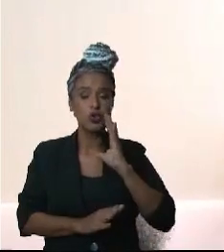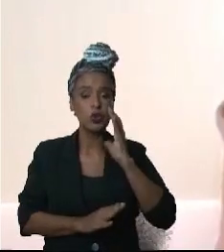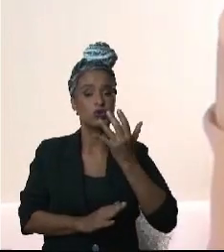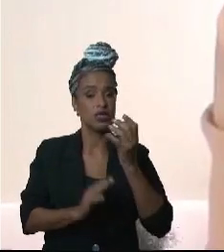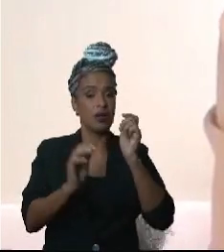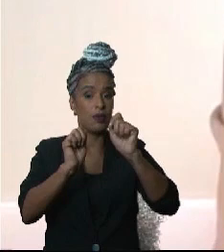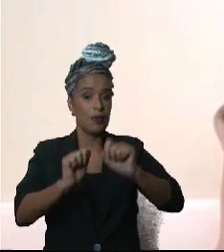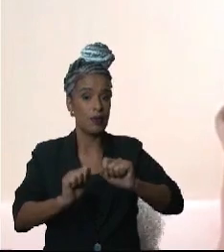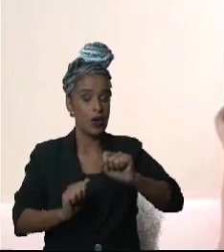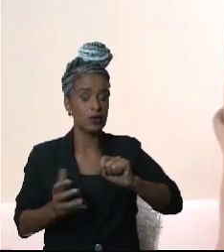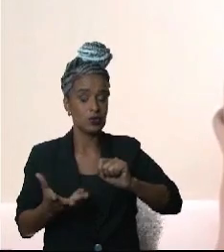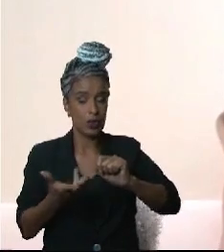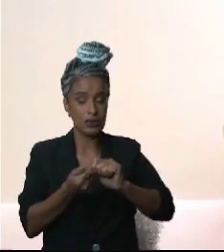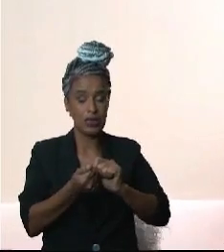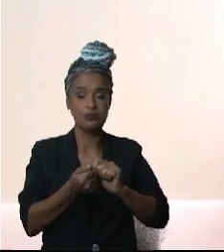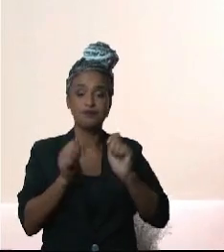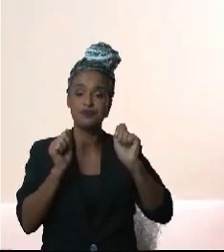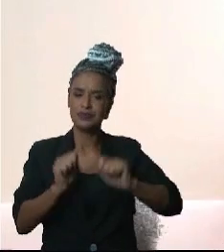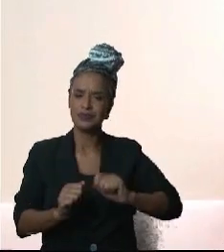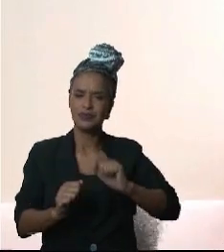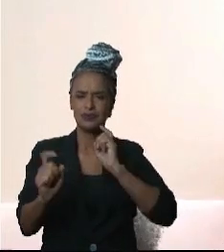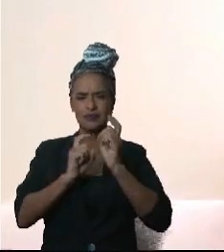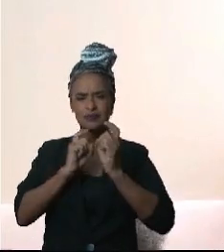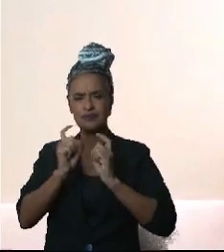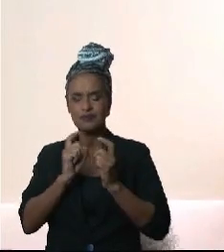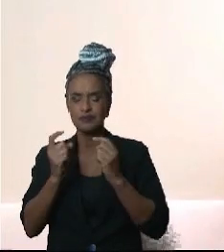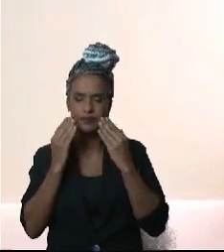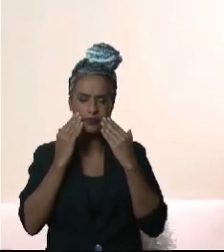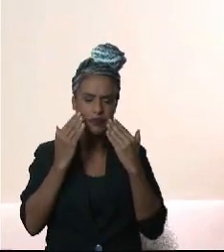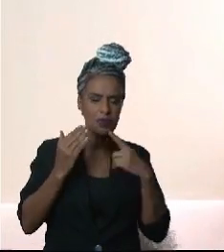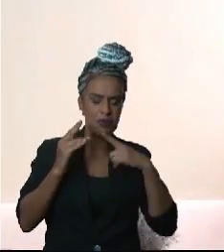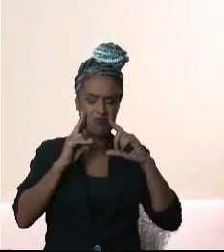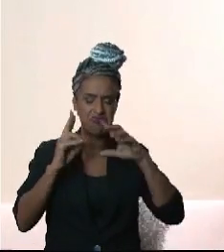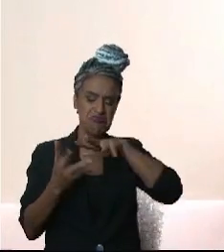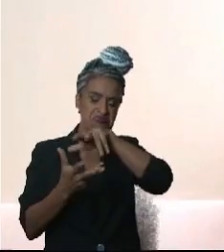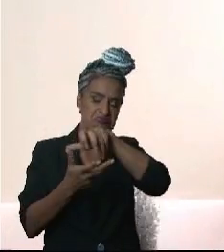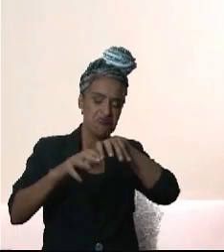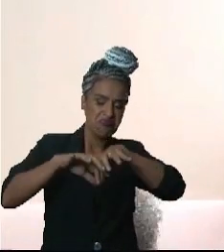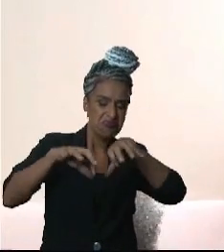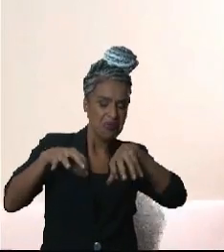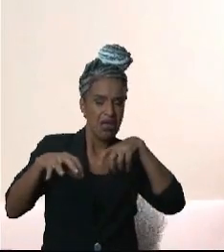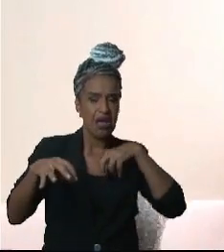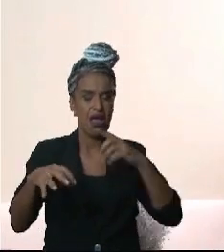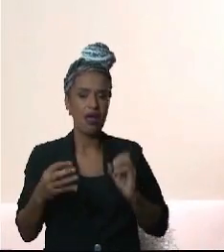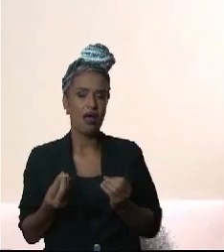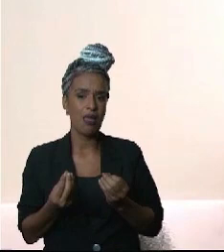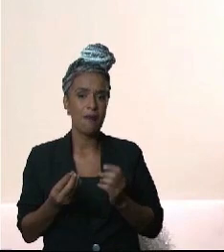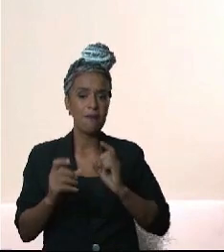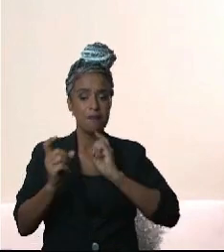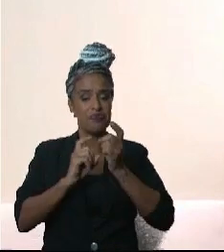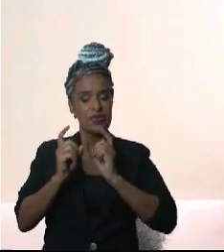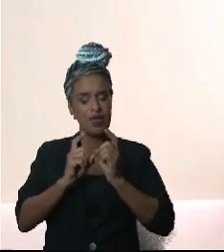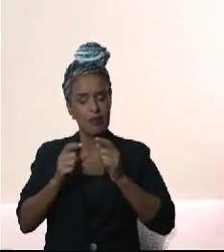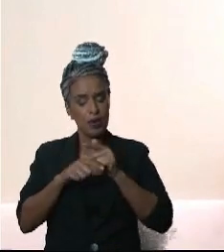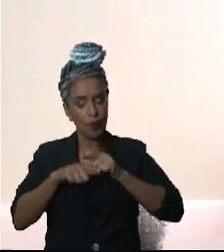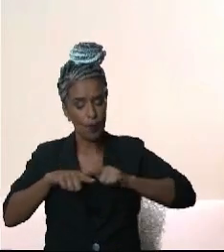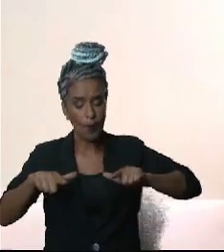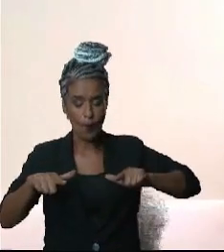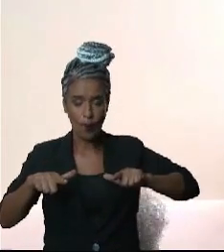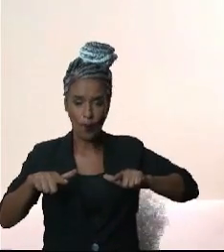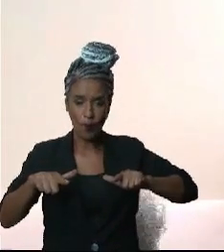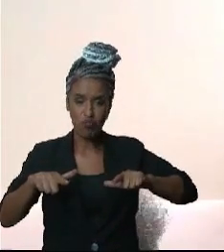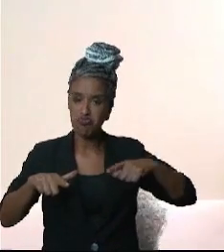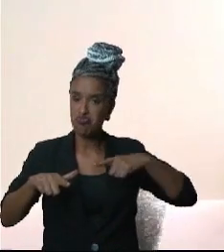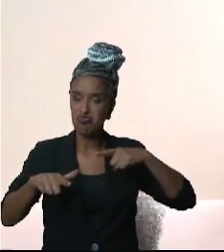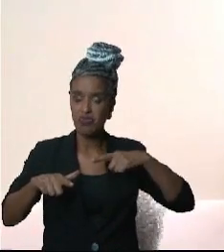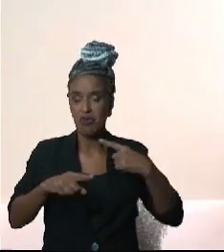acredito que o debate com o qual nos deparamos sobre se o mundo é bipolar ou multilateral é um debate vazio. Na verdade,